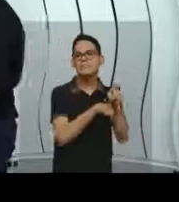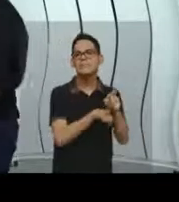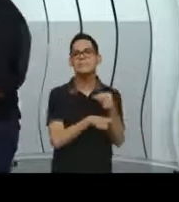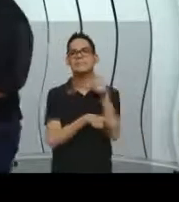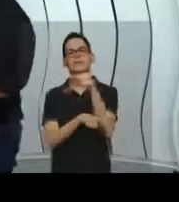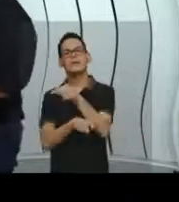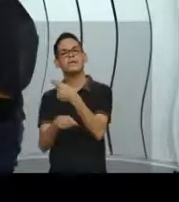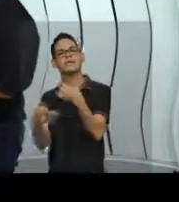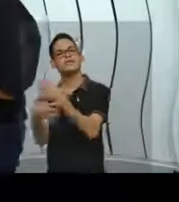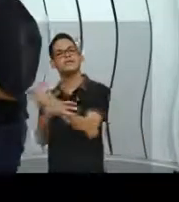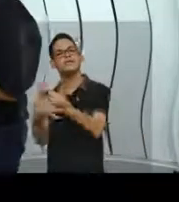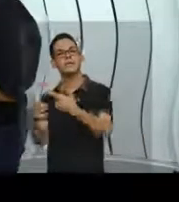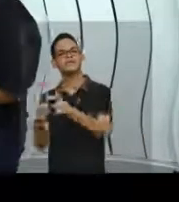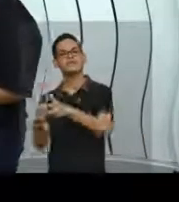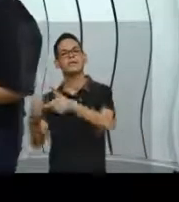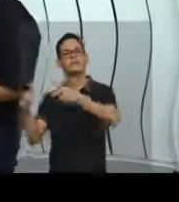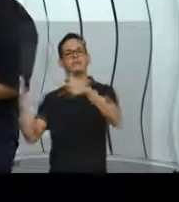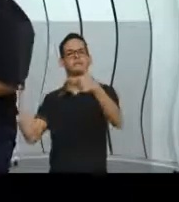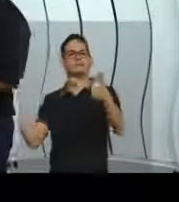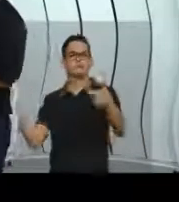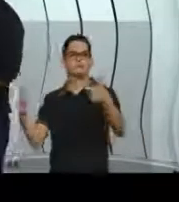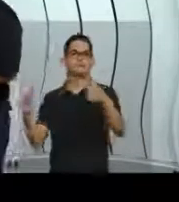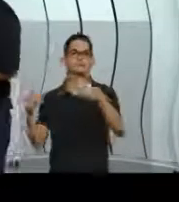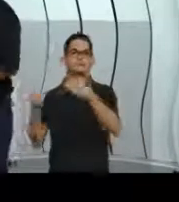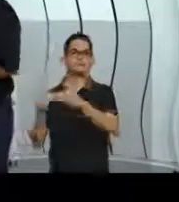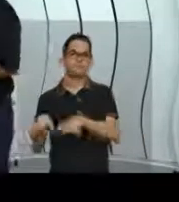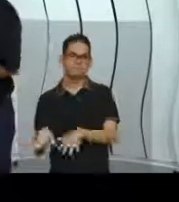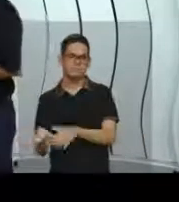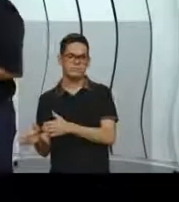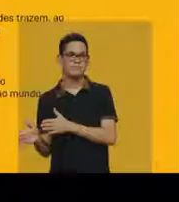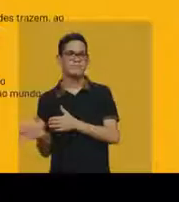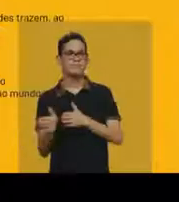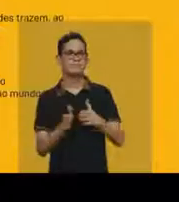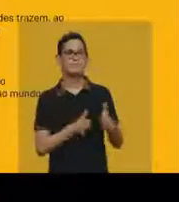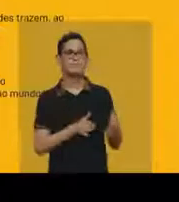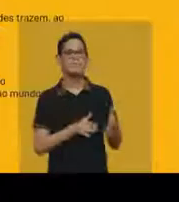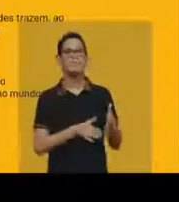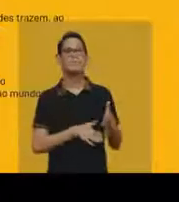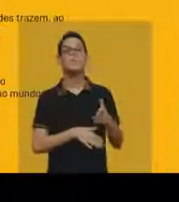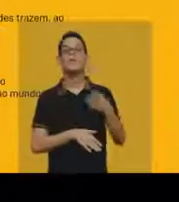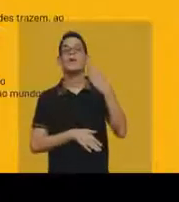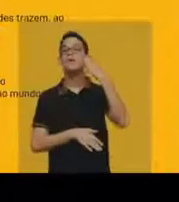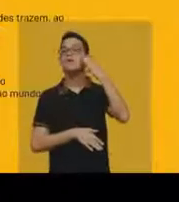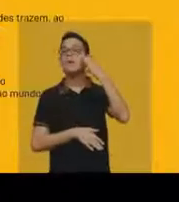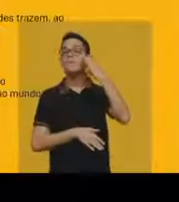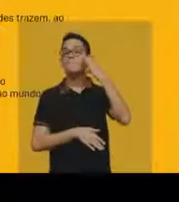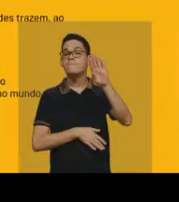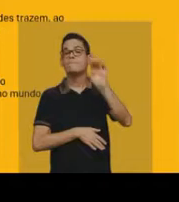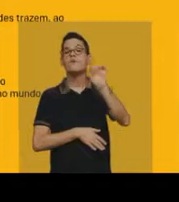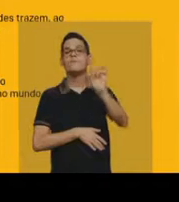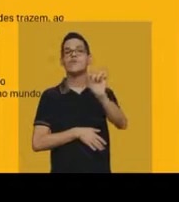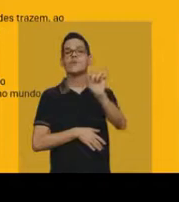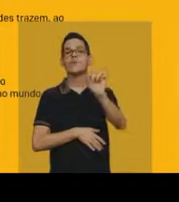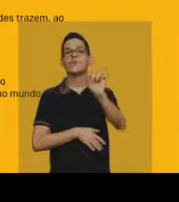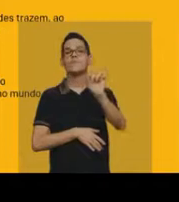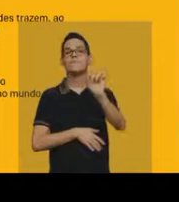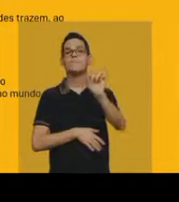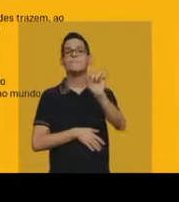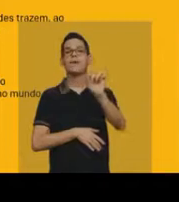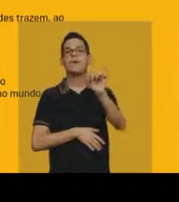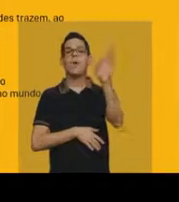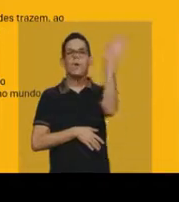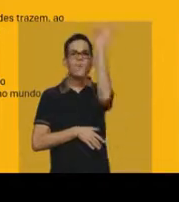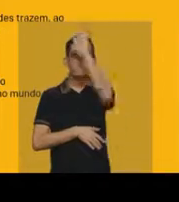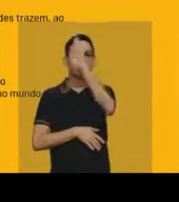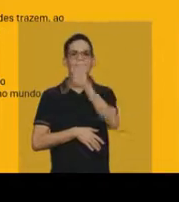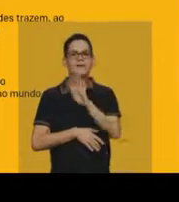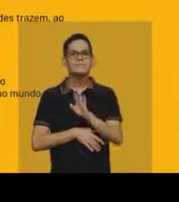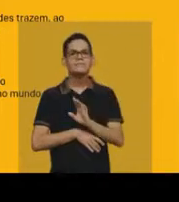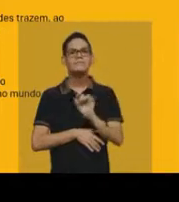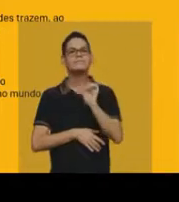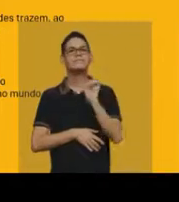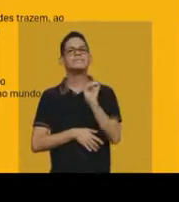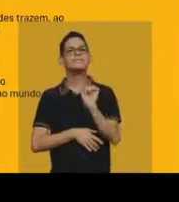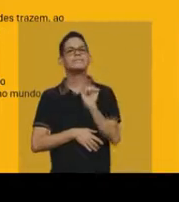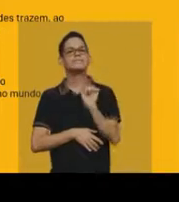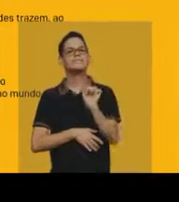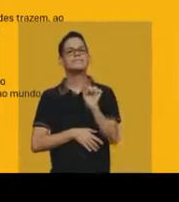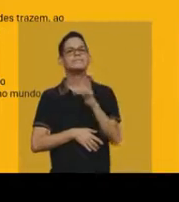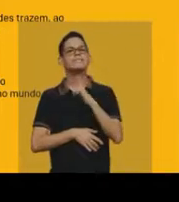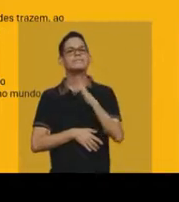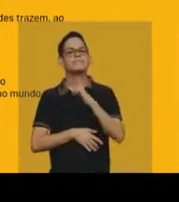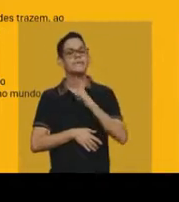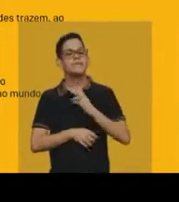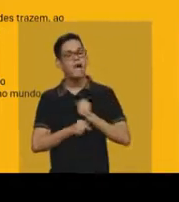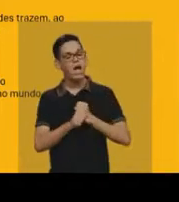né? E, bom, sendo um dos principais produtores do primeiro setor, o Brasil vem se consolidando como